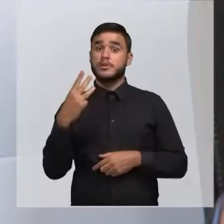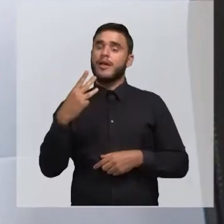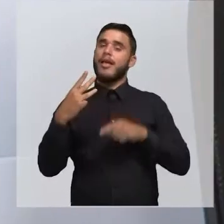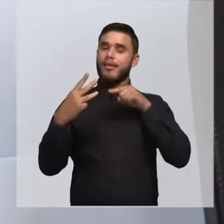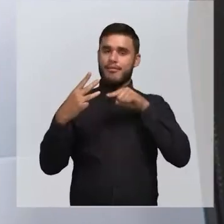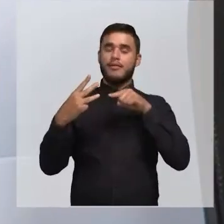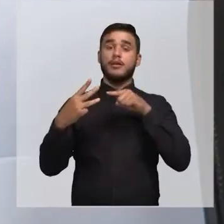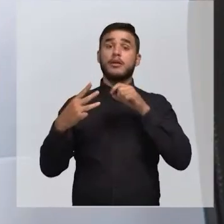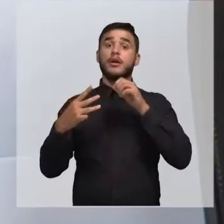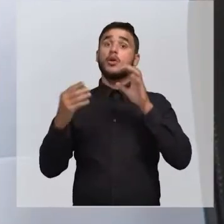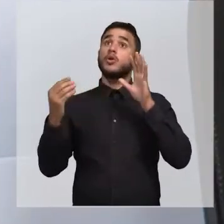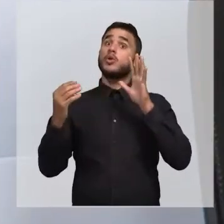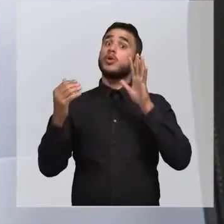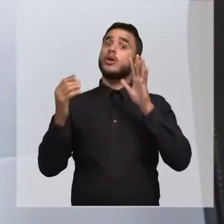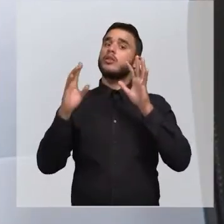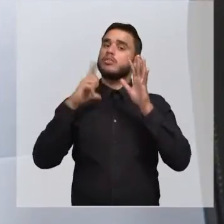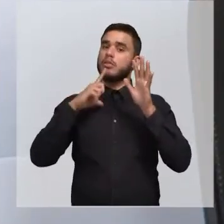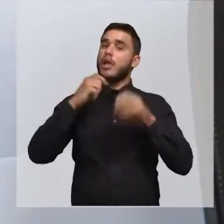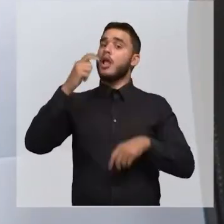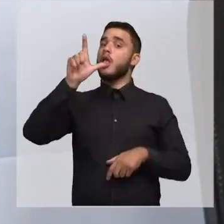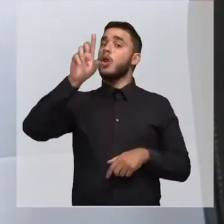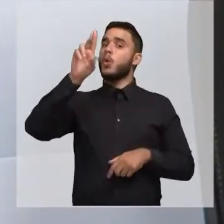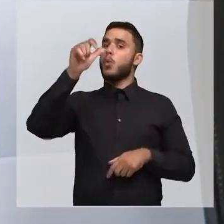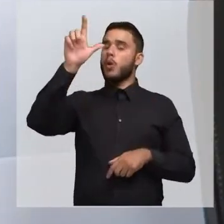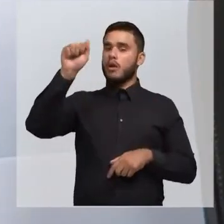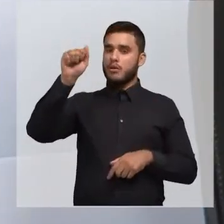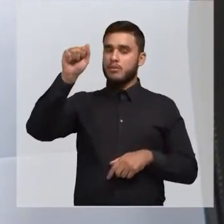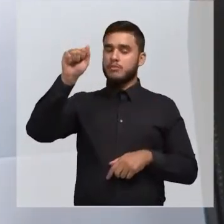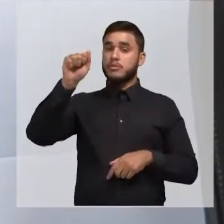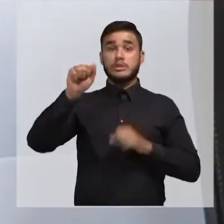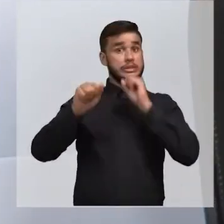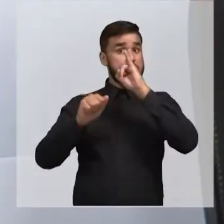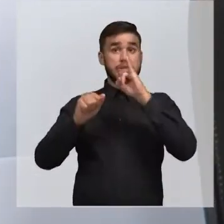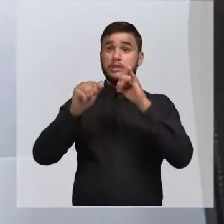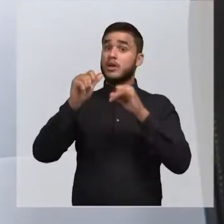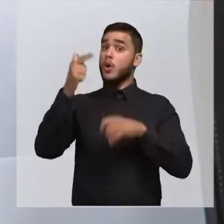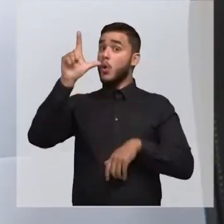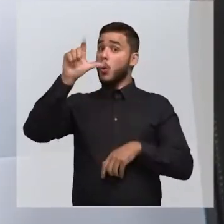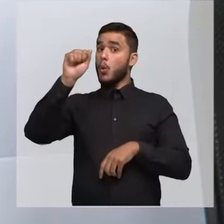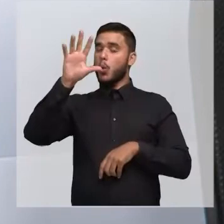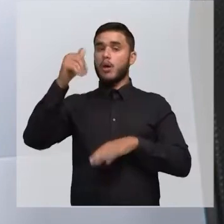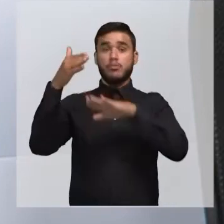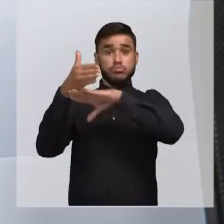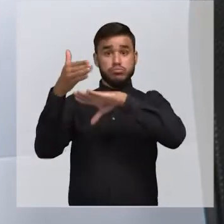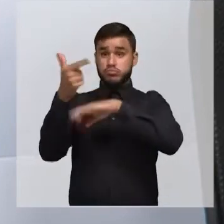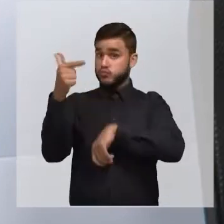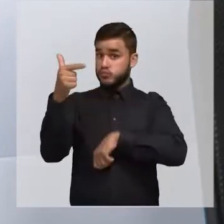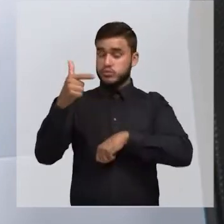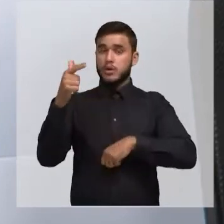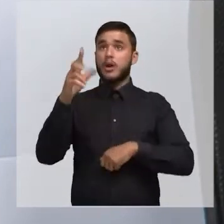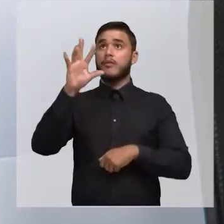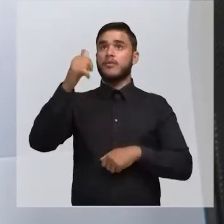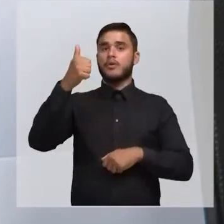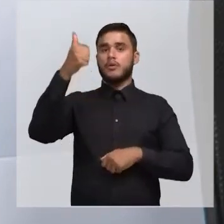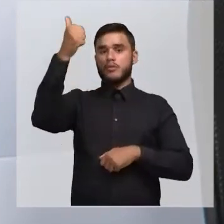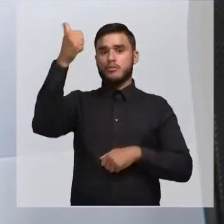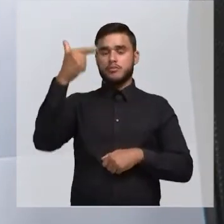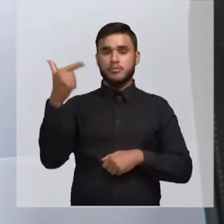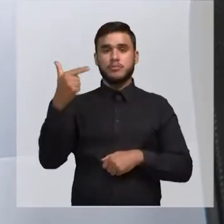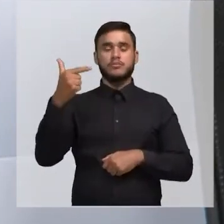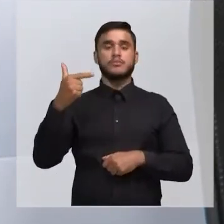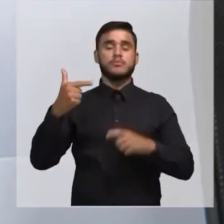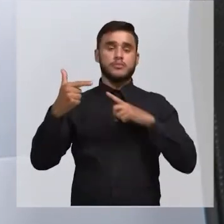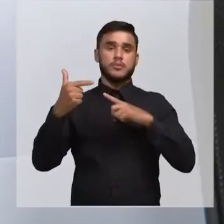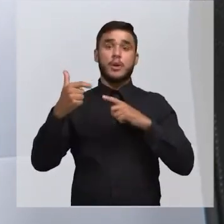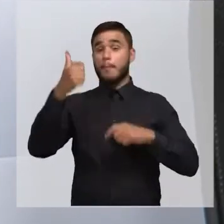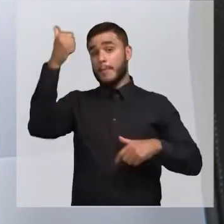E quando você retira o Lula, ele vai para a segunda colocação, mas sempre atrás